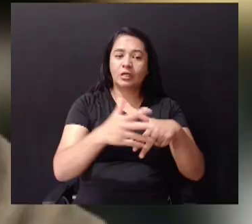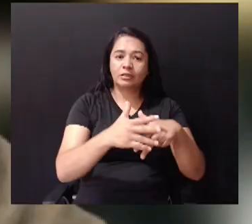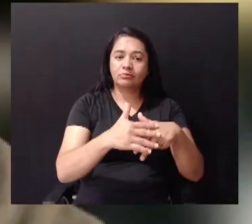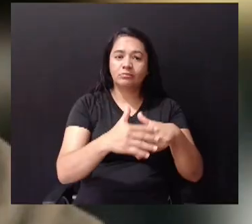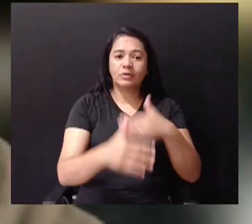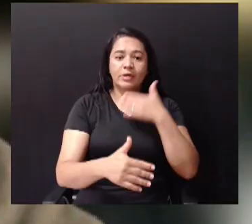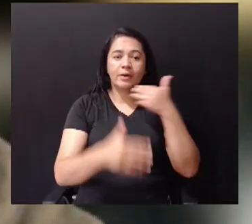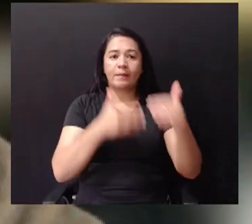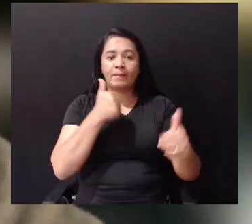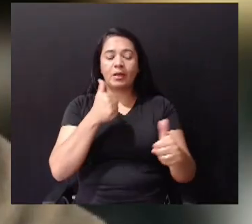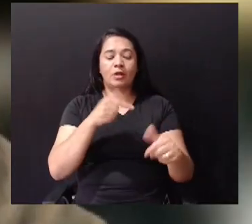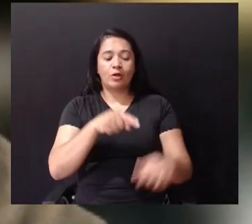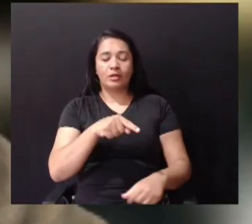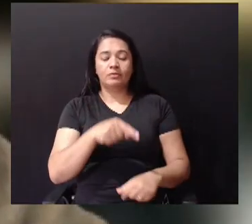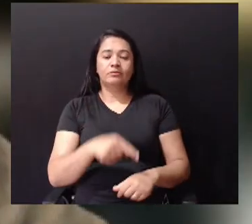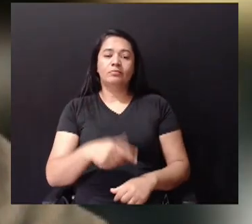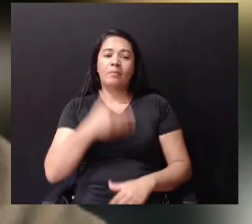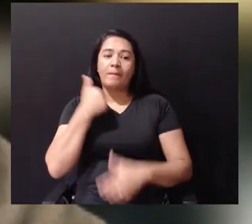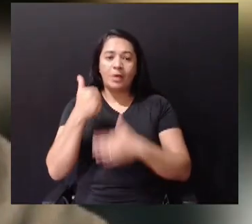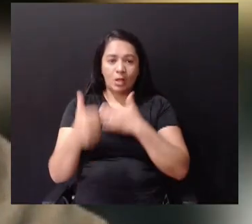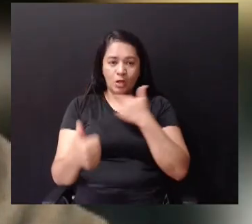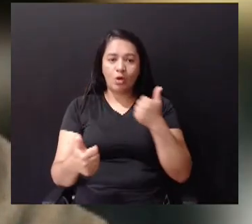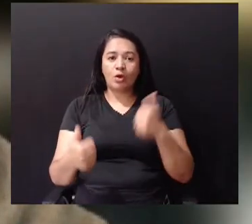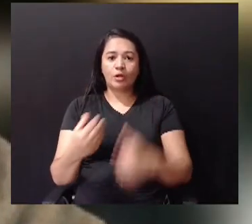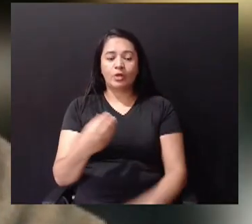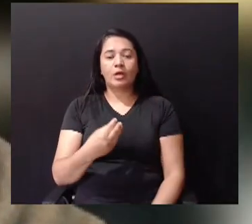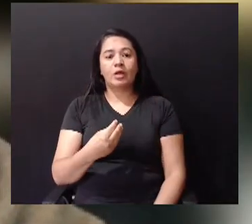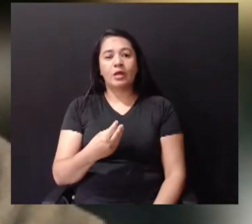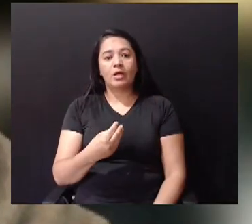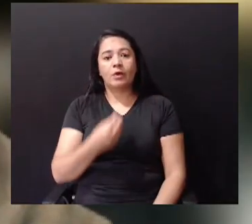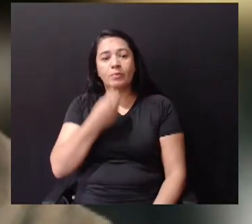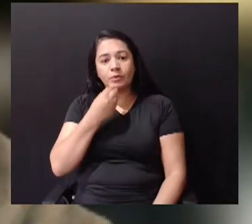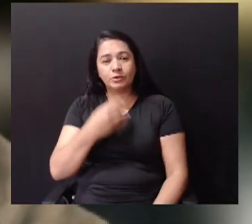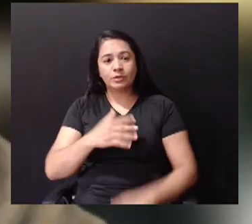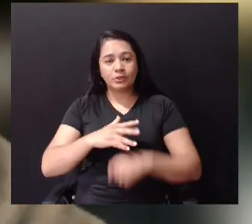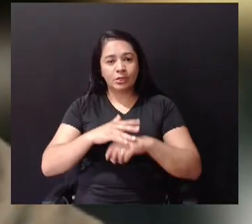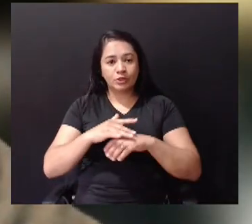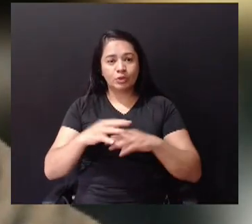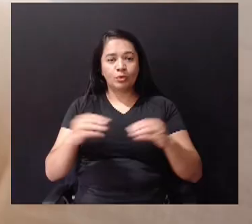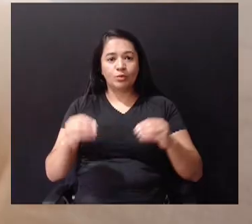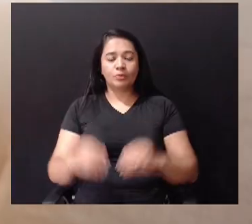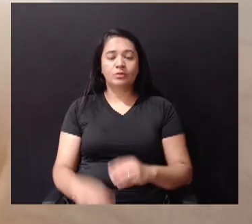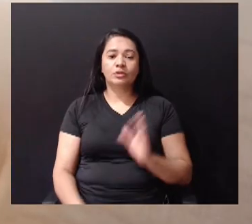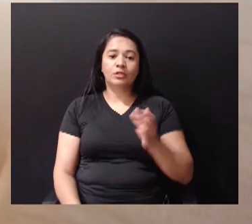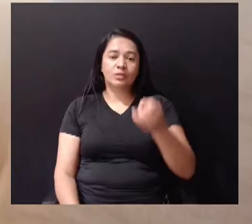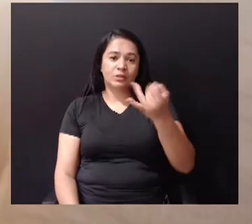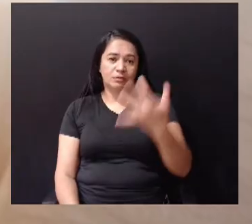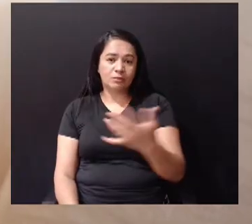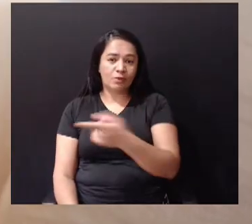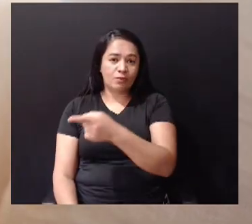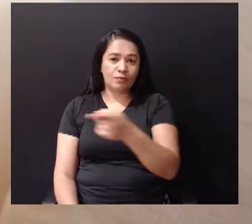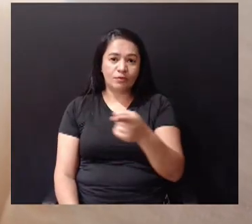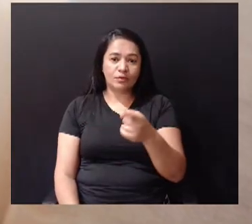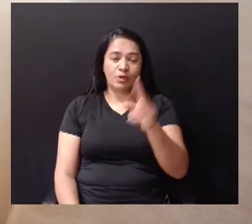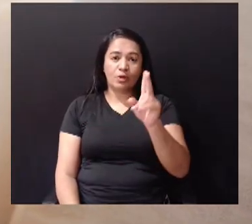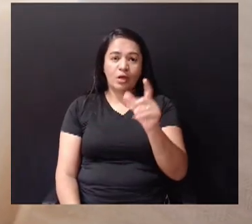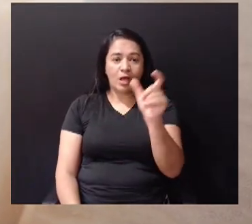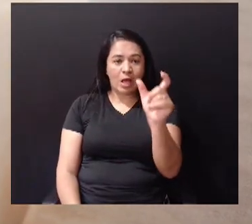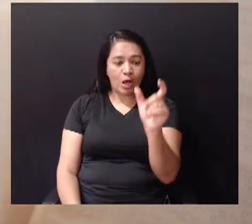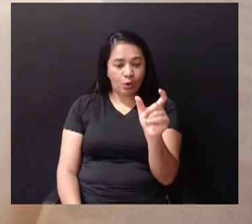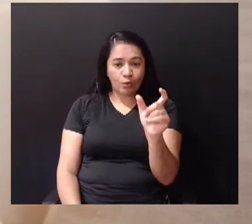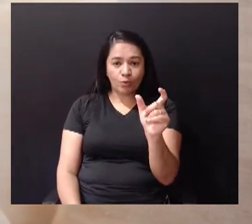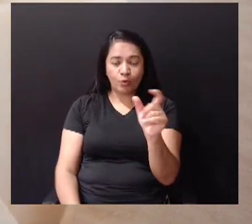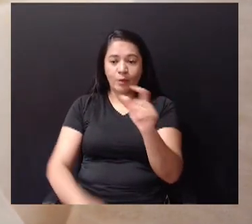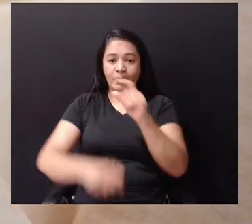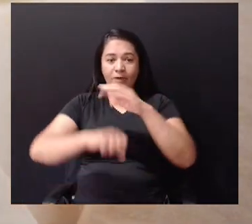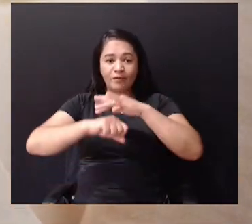paciente, melhora o manejo, melhora a chance de cura. E aí, como eu coloquei, você ainda não usou essa palavra, mas a cura existe. Não